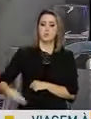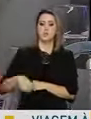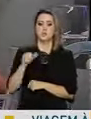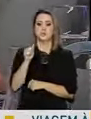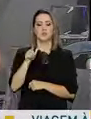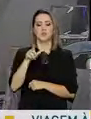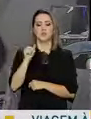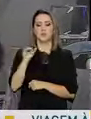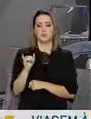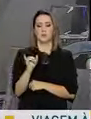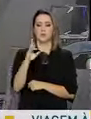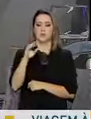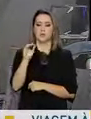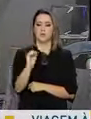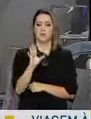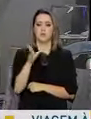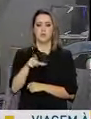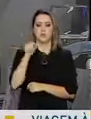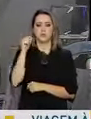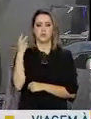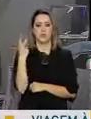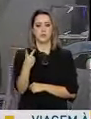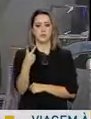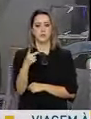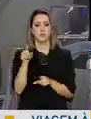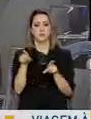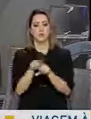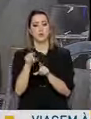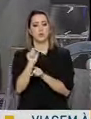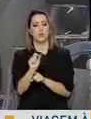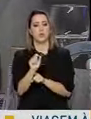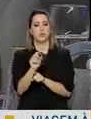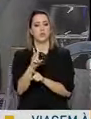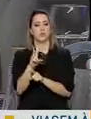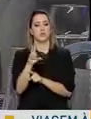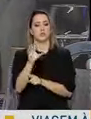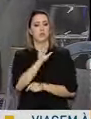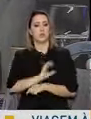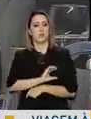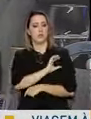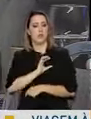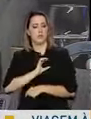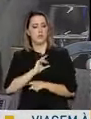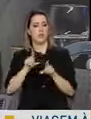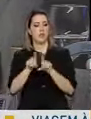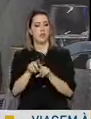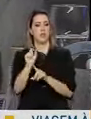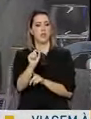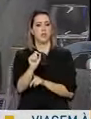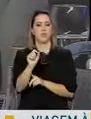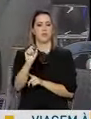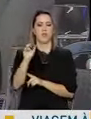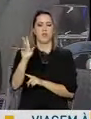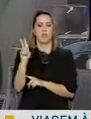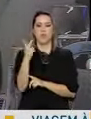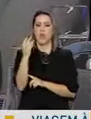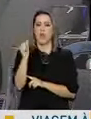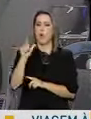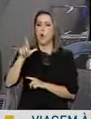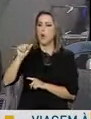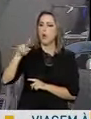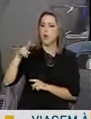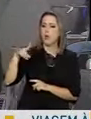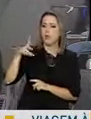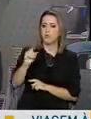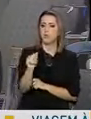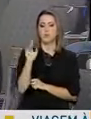consulados brasileiros para ele já que o programa vancouver ea sustentar e até servir bem eu proponho o mesmo